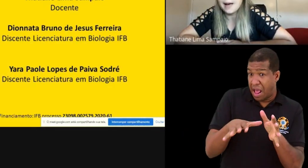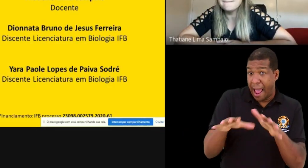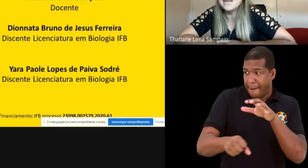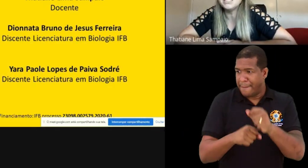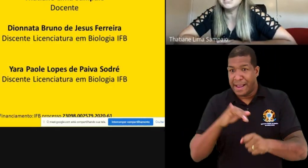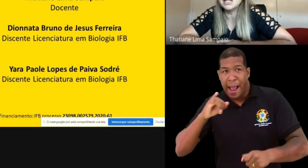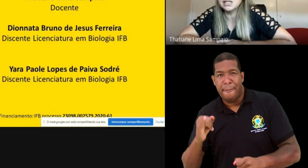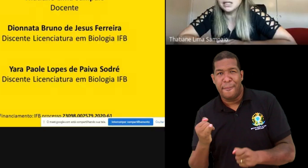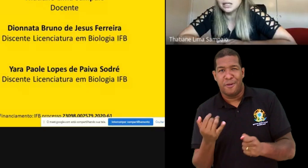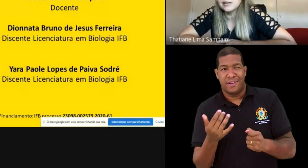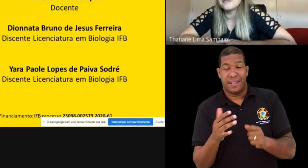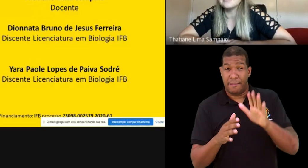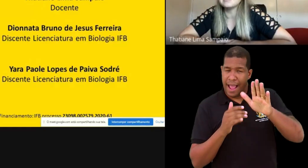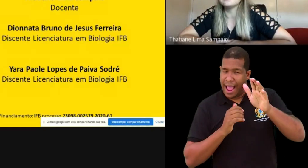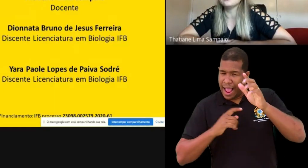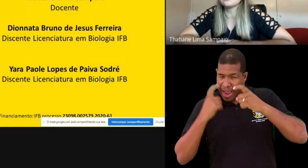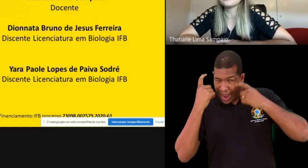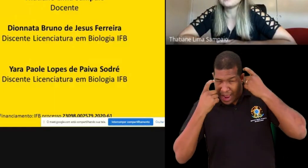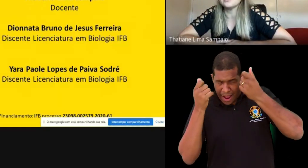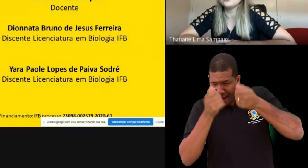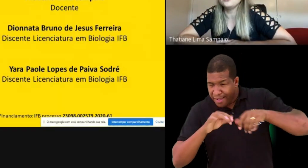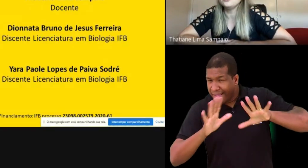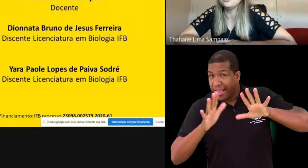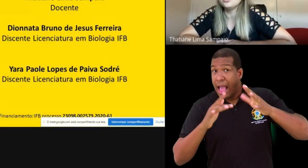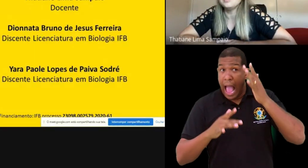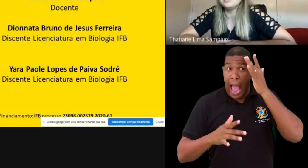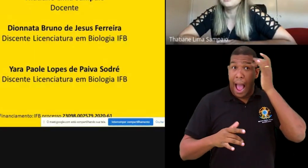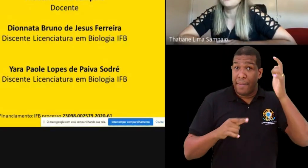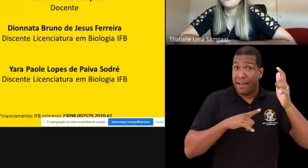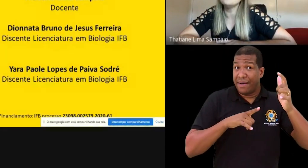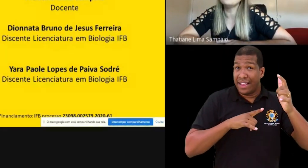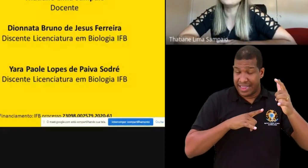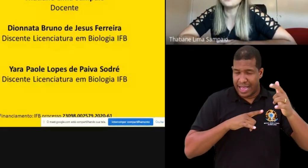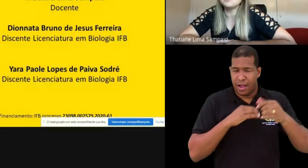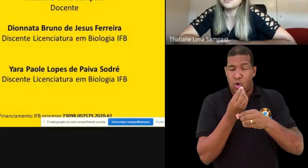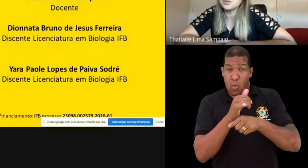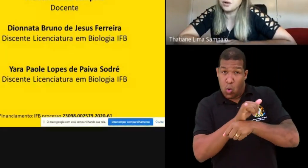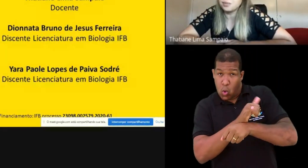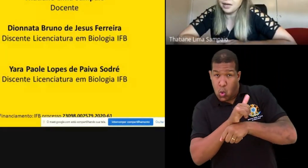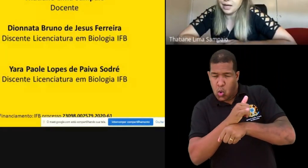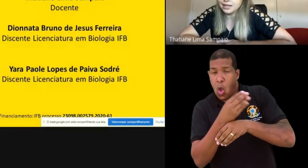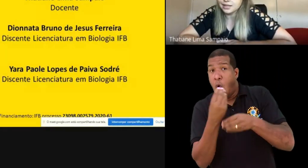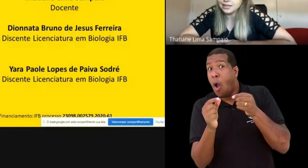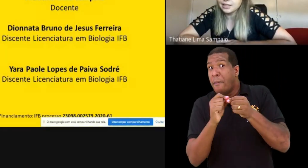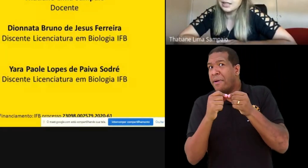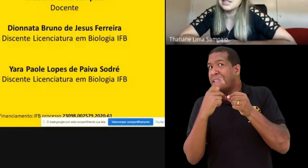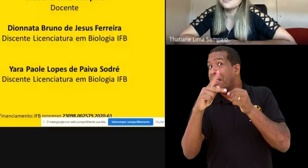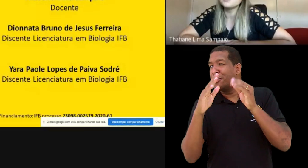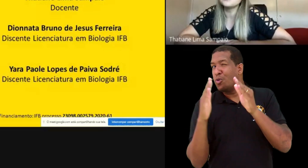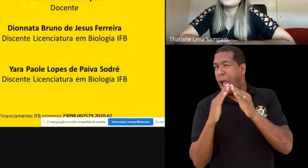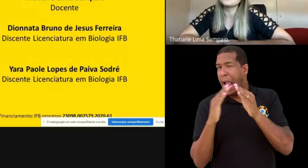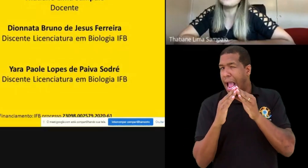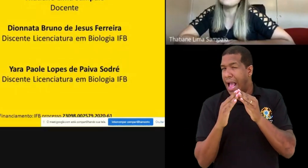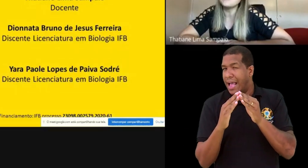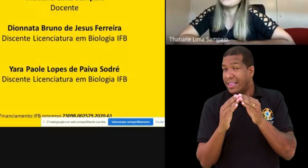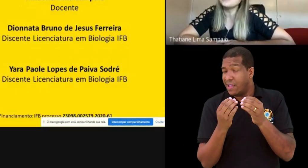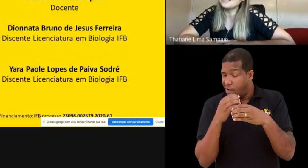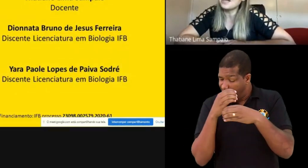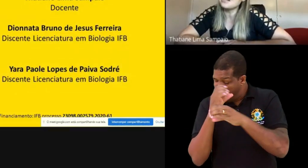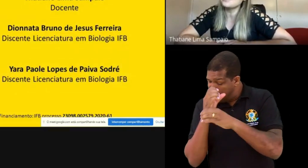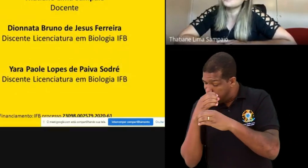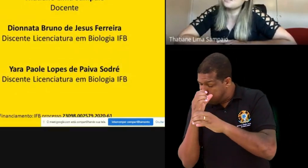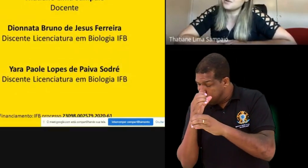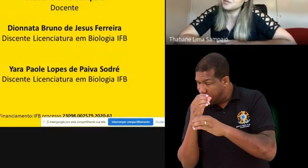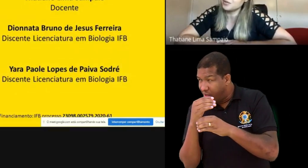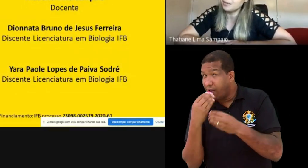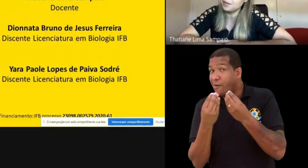preocupa. Amanhã vai estar no nosso site do YouTube como montar um microscópio em casa. E aí vocês vão saber mais